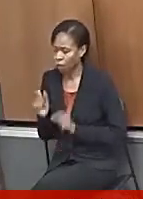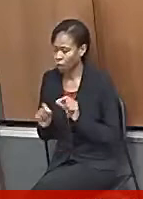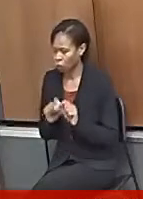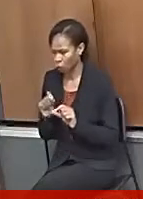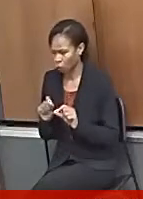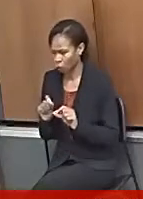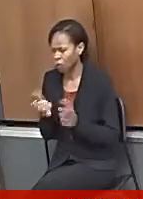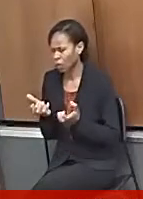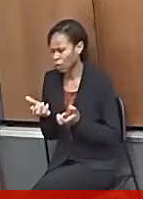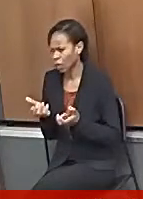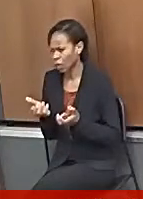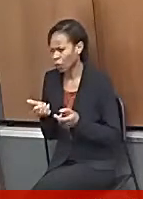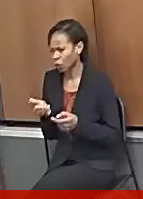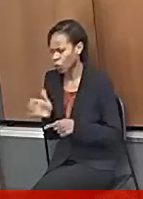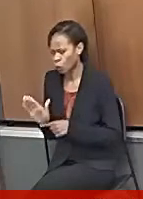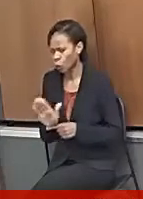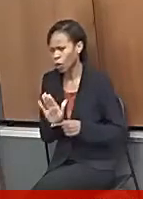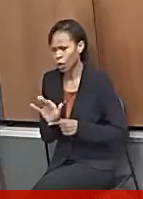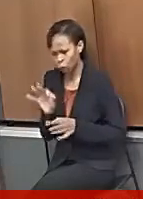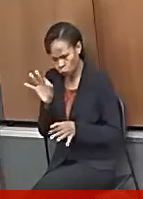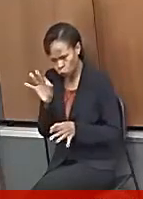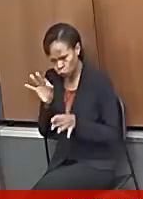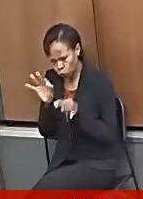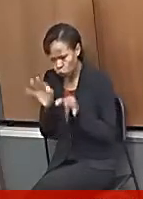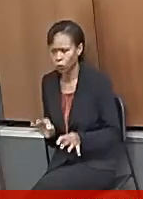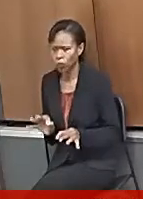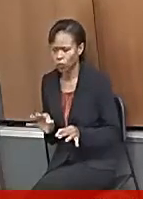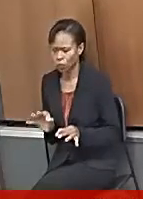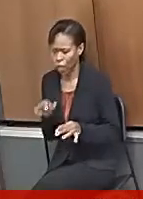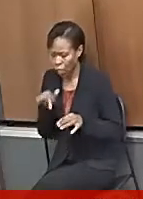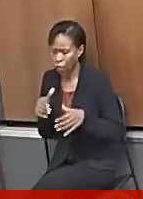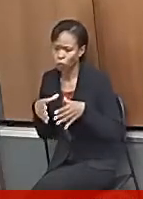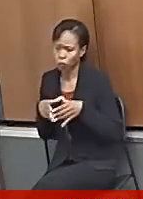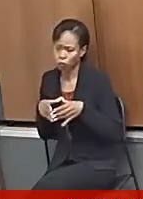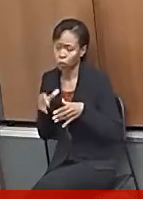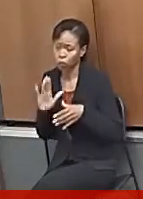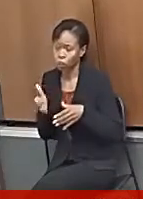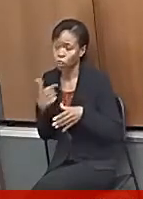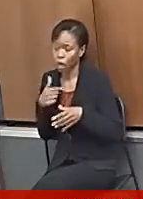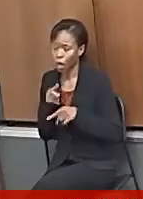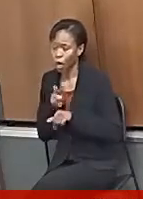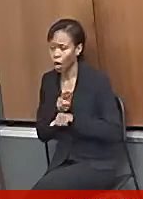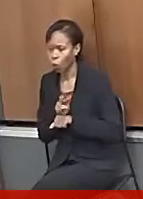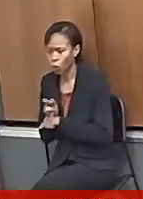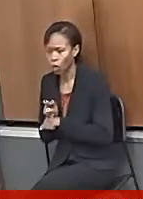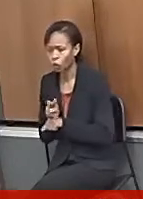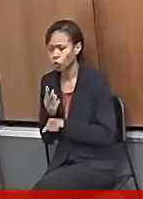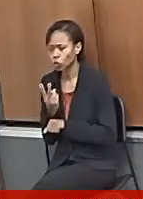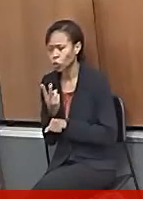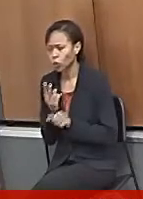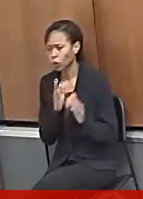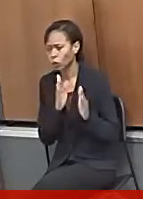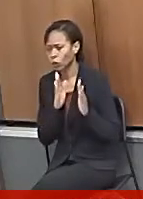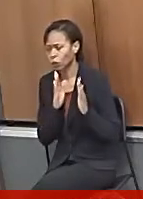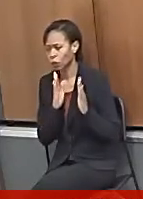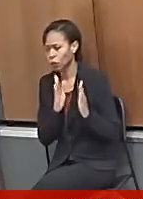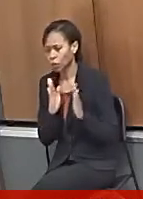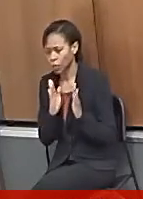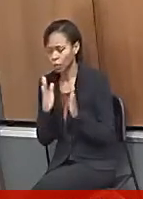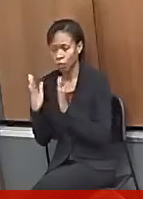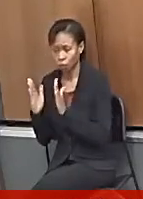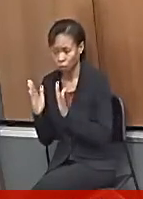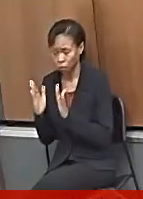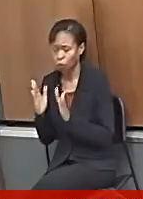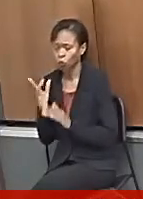eu queria fazer justiça a essa comissão eu tenho acompanhado por dois mandatos o mandato do deputado